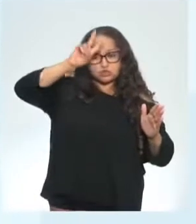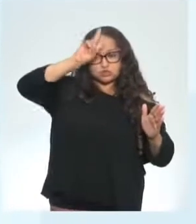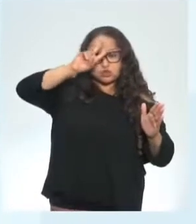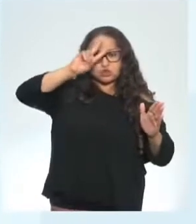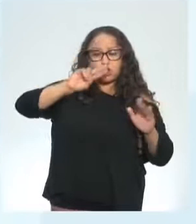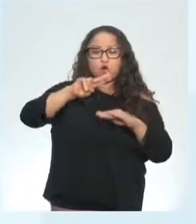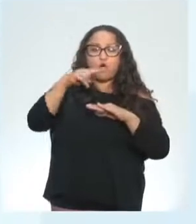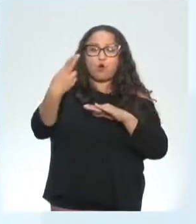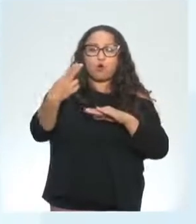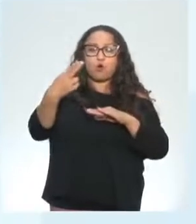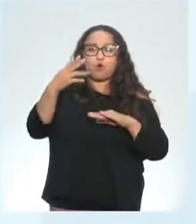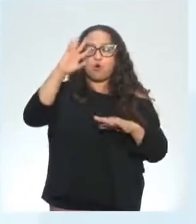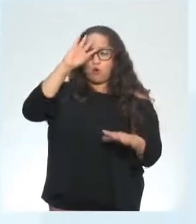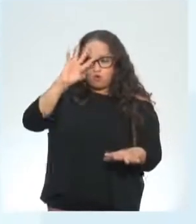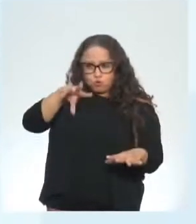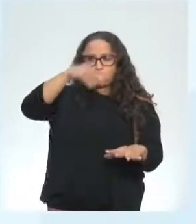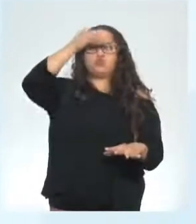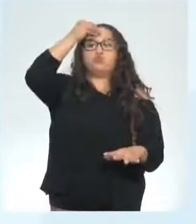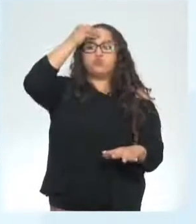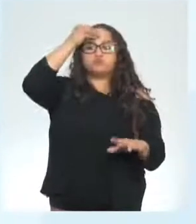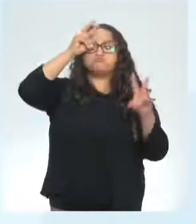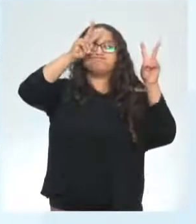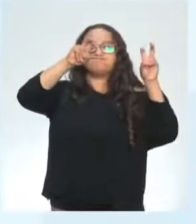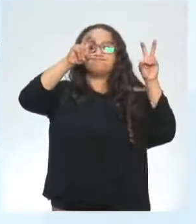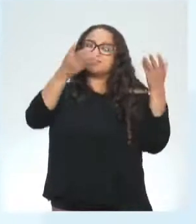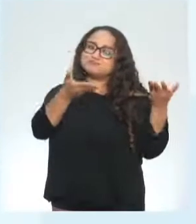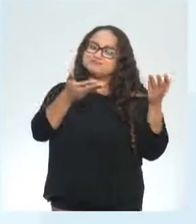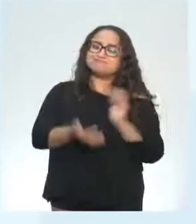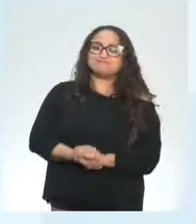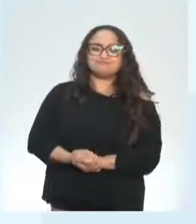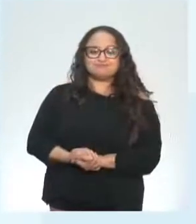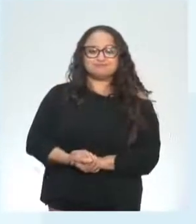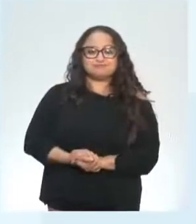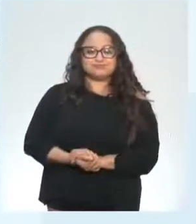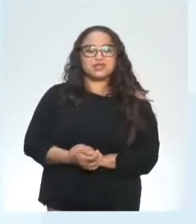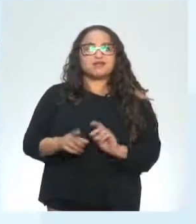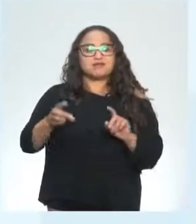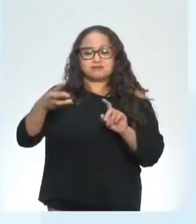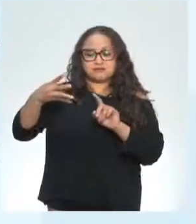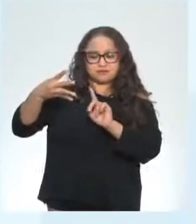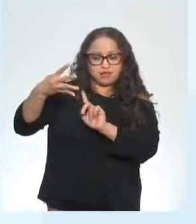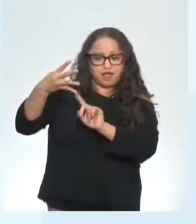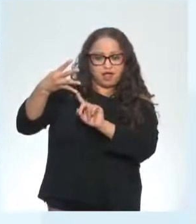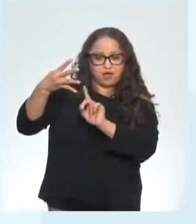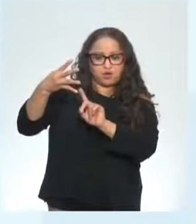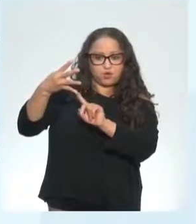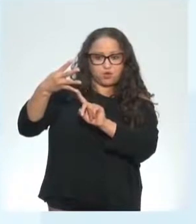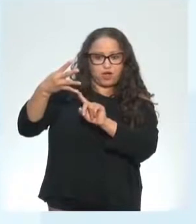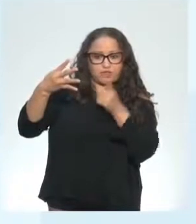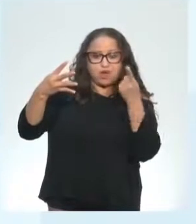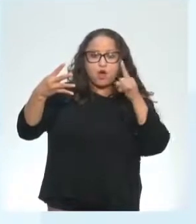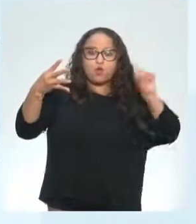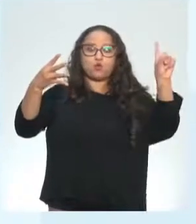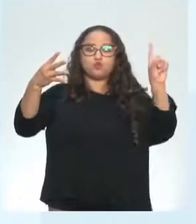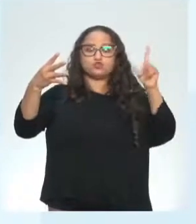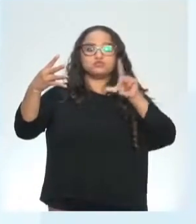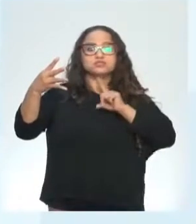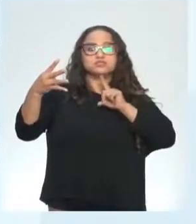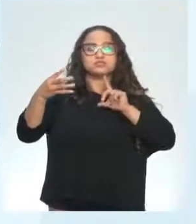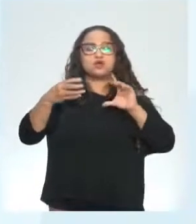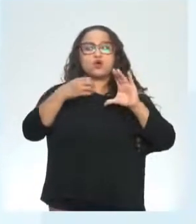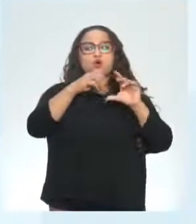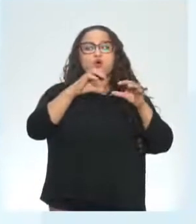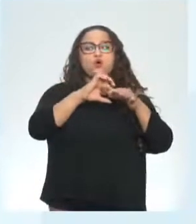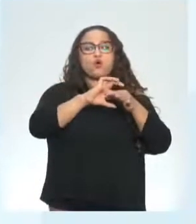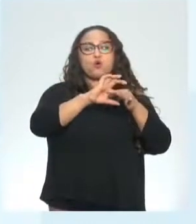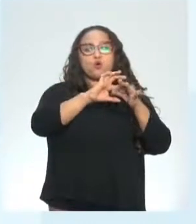faz uma alusão direta ao tema, certo? E nós temos, então, a quarta dimensão, né, a última dimensão que a gente estuda aí, que é a